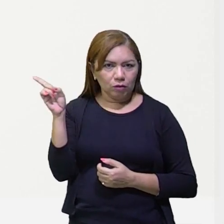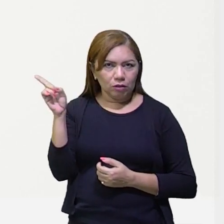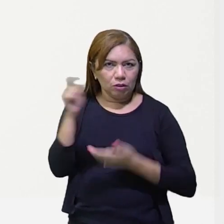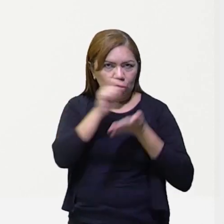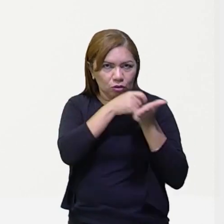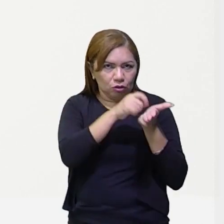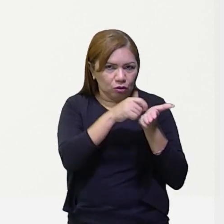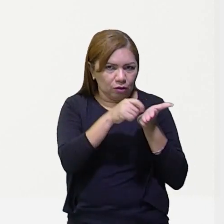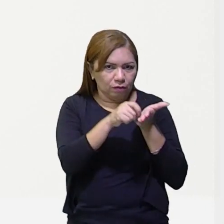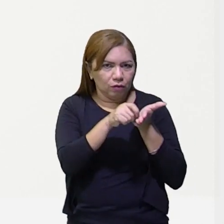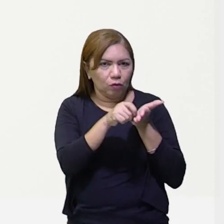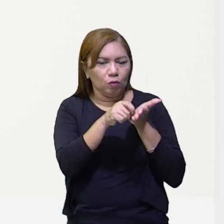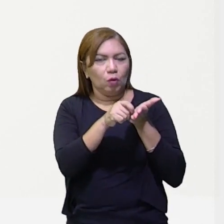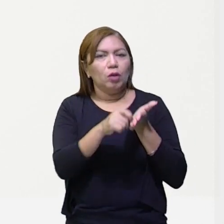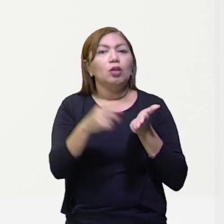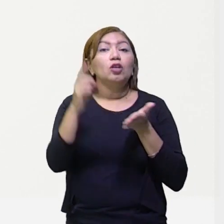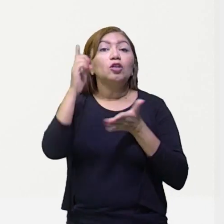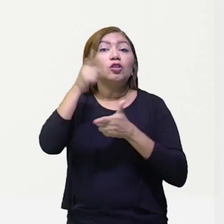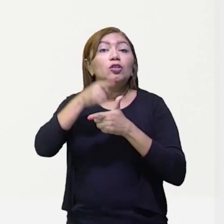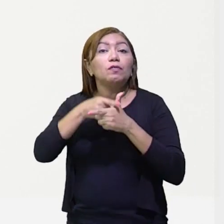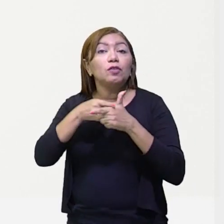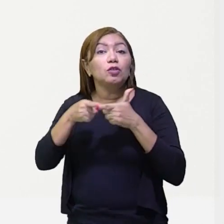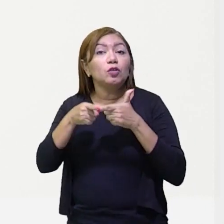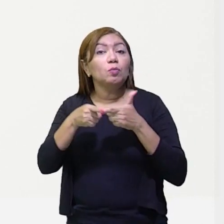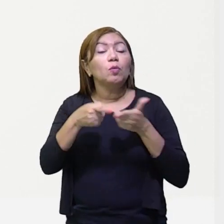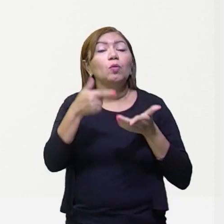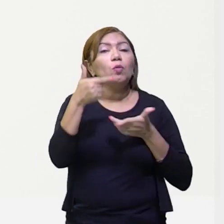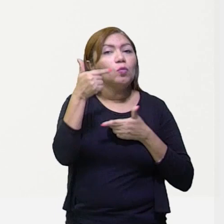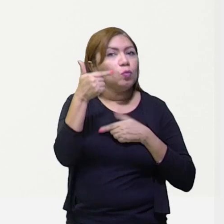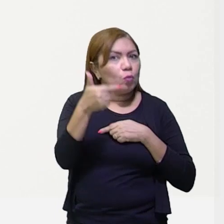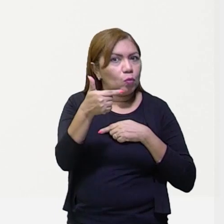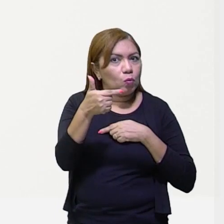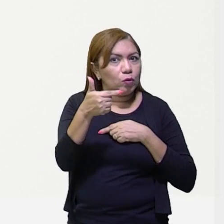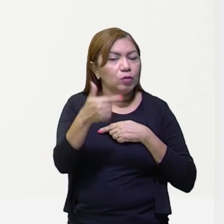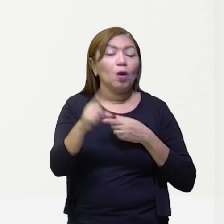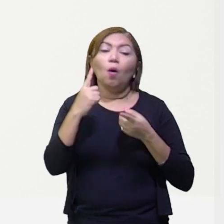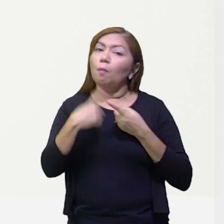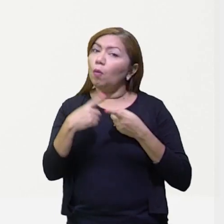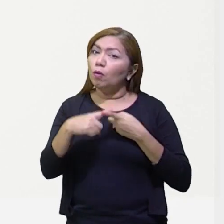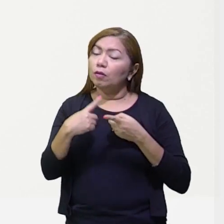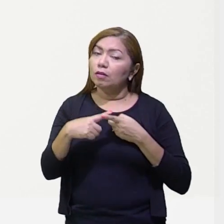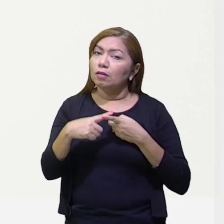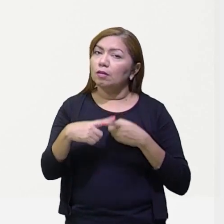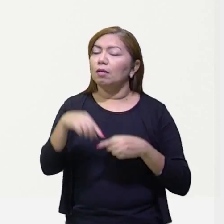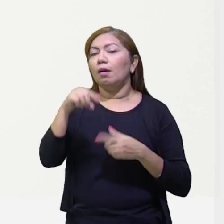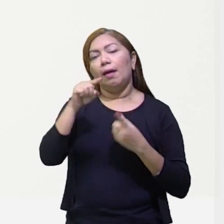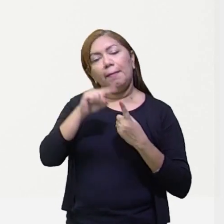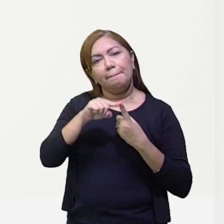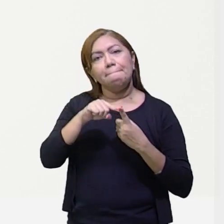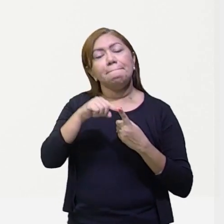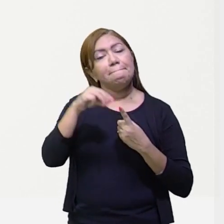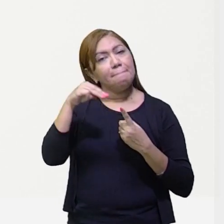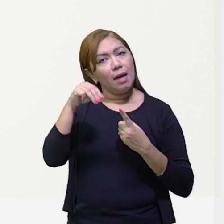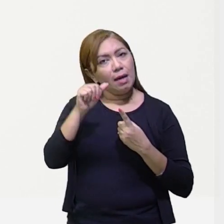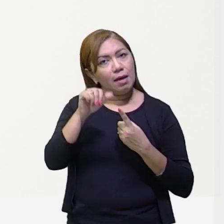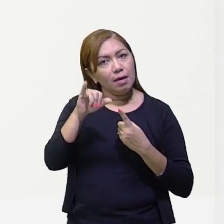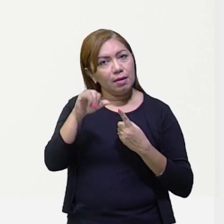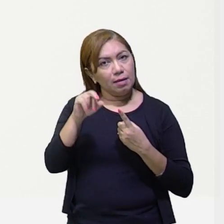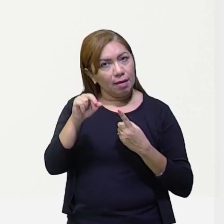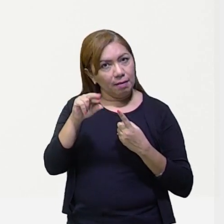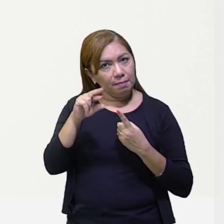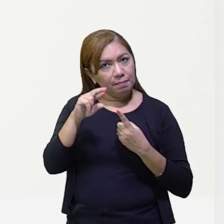por quanto? Por 2. Por que 2, novamente? Maria e o seu irmão. Professor, e quanto